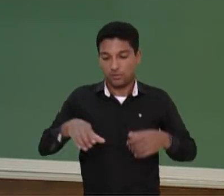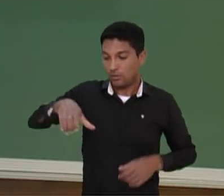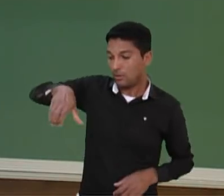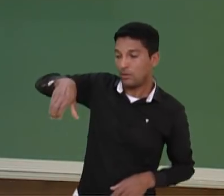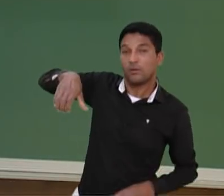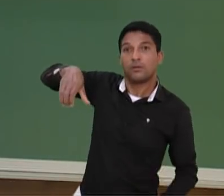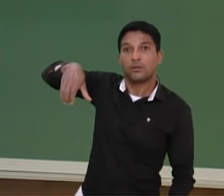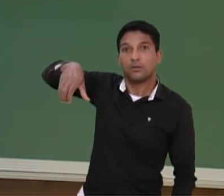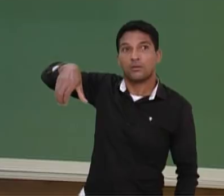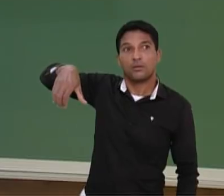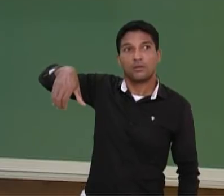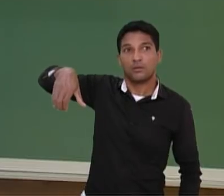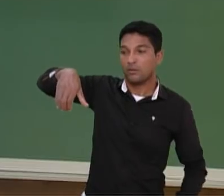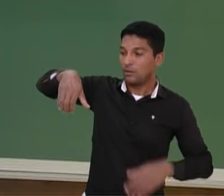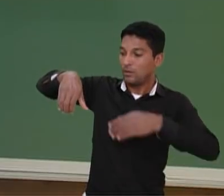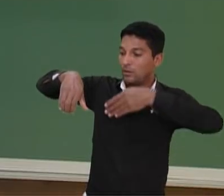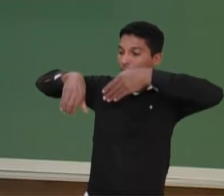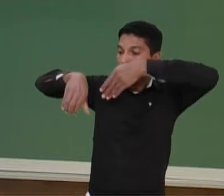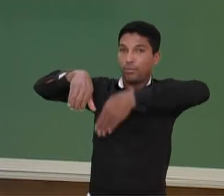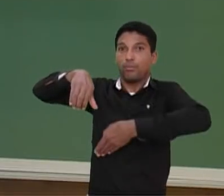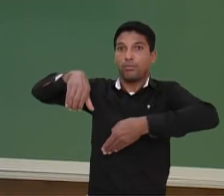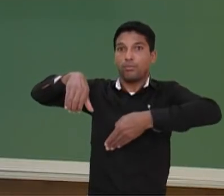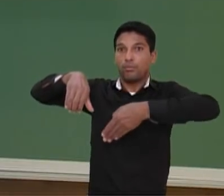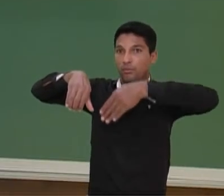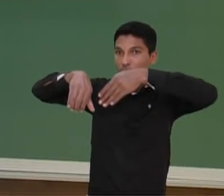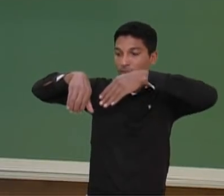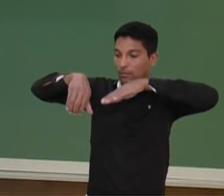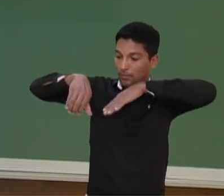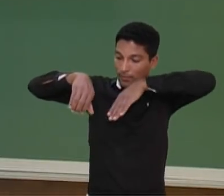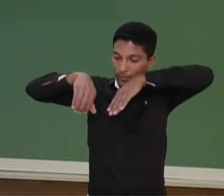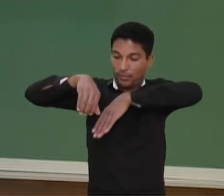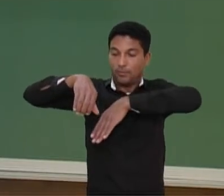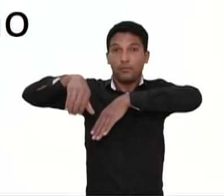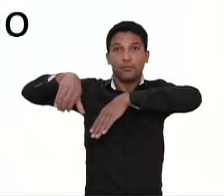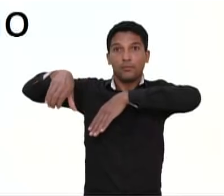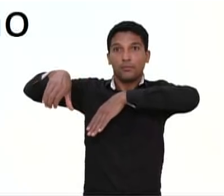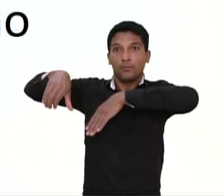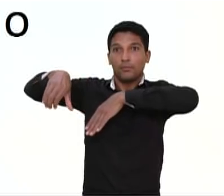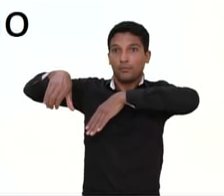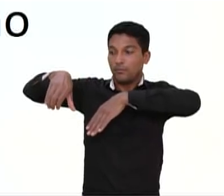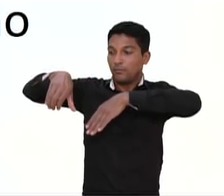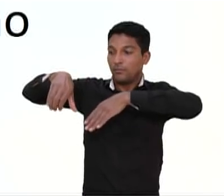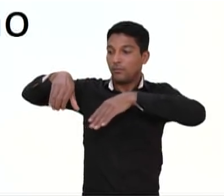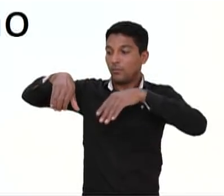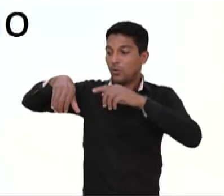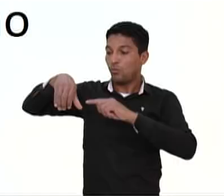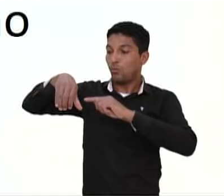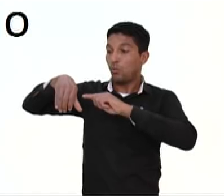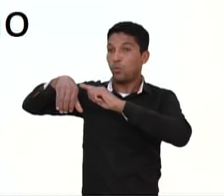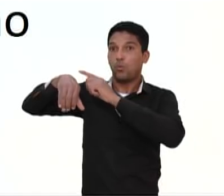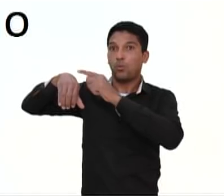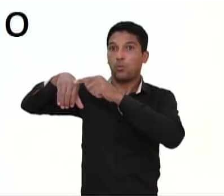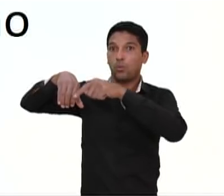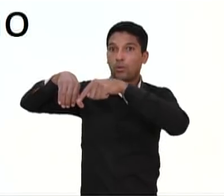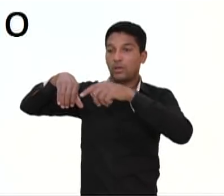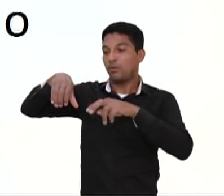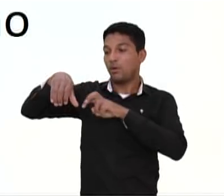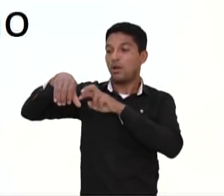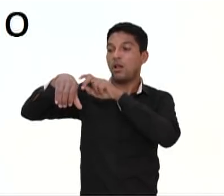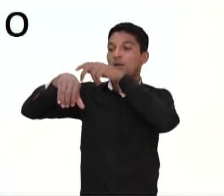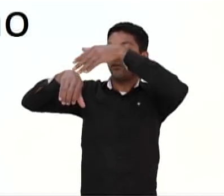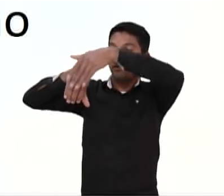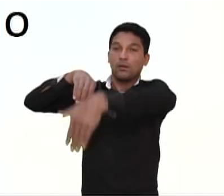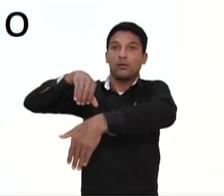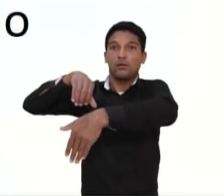crescente, estou descendo, região decrescente. Né? O coeficiente b de uma função quadrática indica